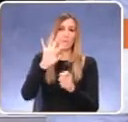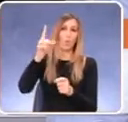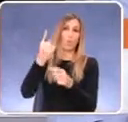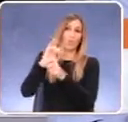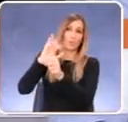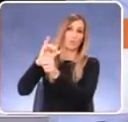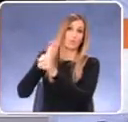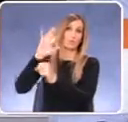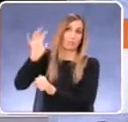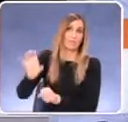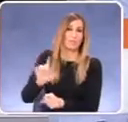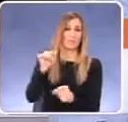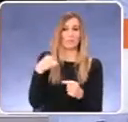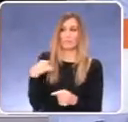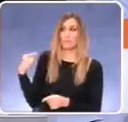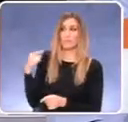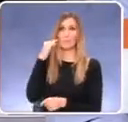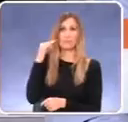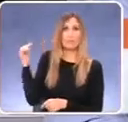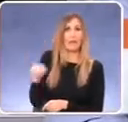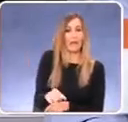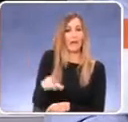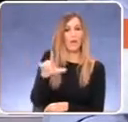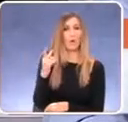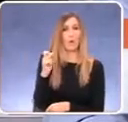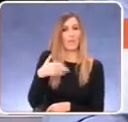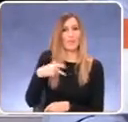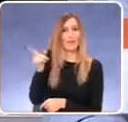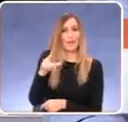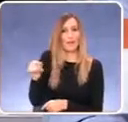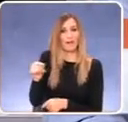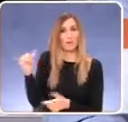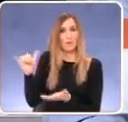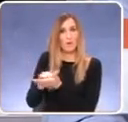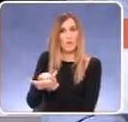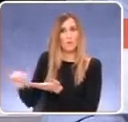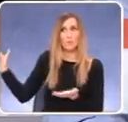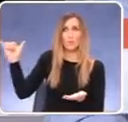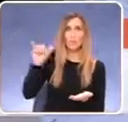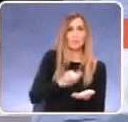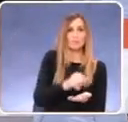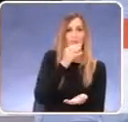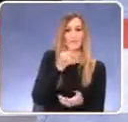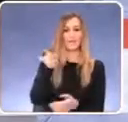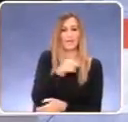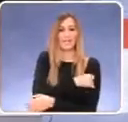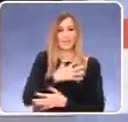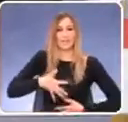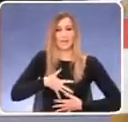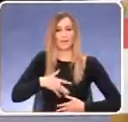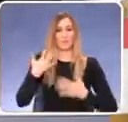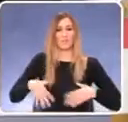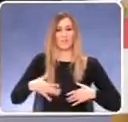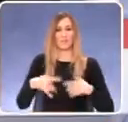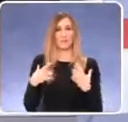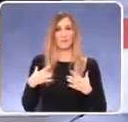Sim. Eu cheguei agora de manhã de Luanda e fizemos... Chegou agora do aeroporto para aqui? Sim. Fantástico. Fui a casa tomar banho e vestir a camisa